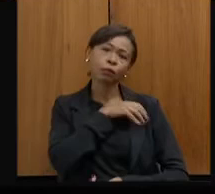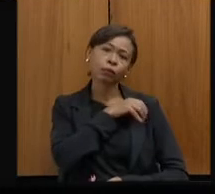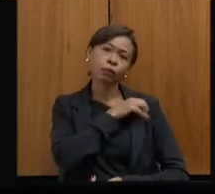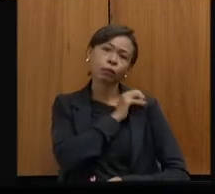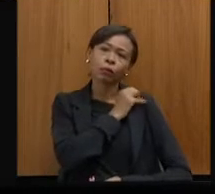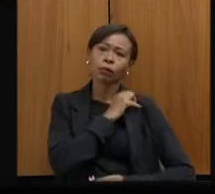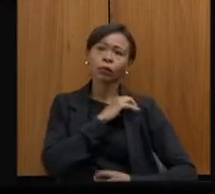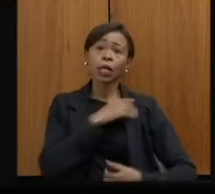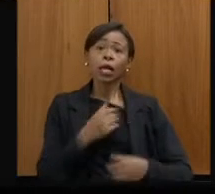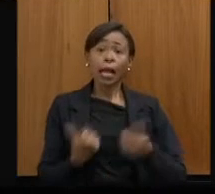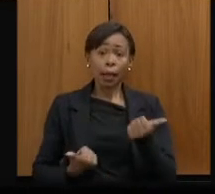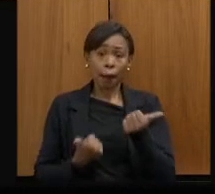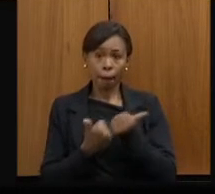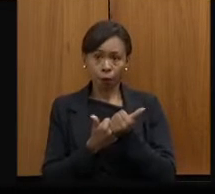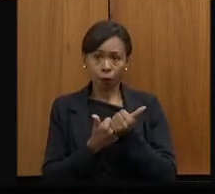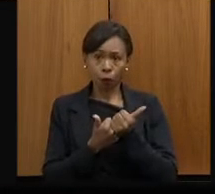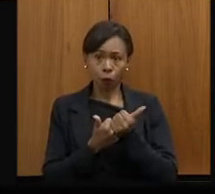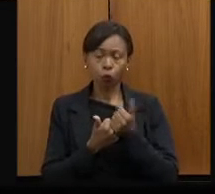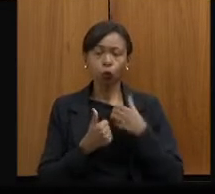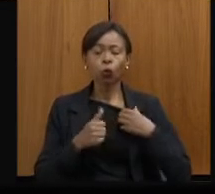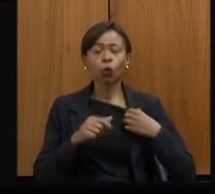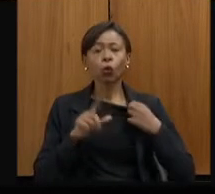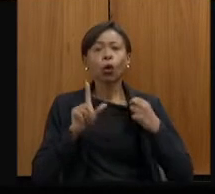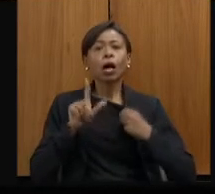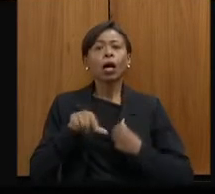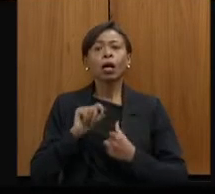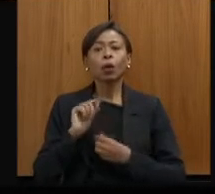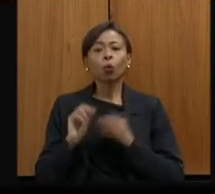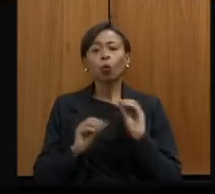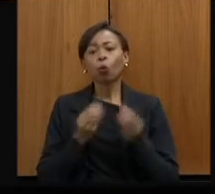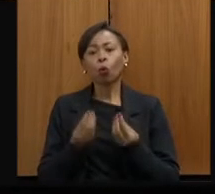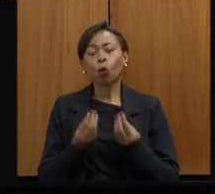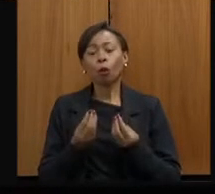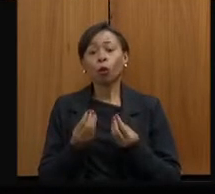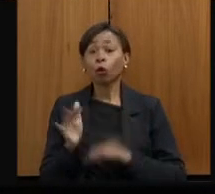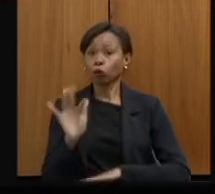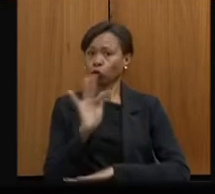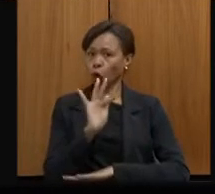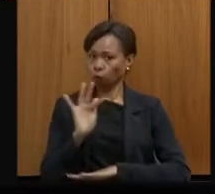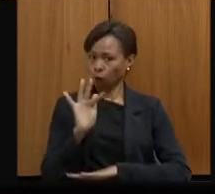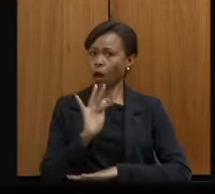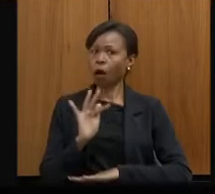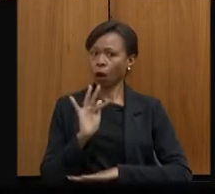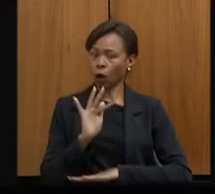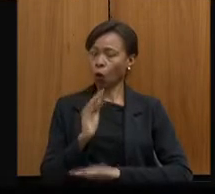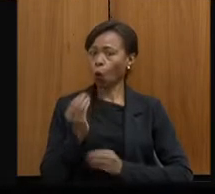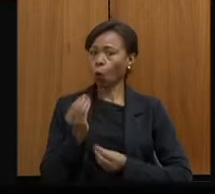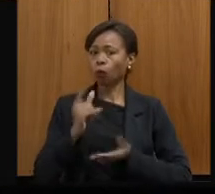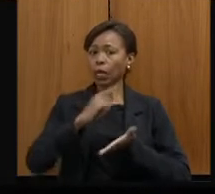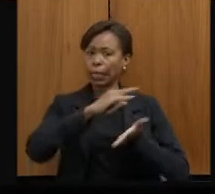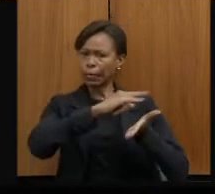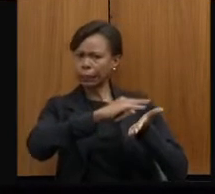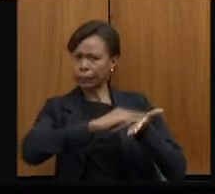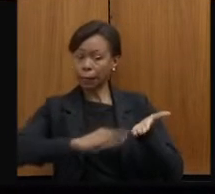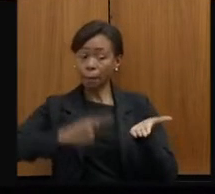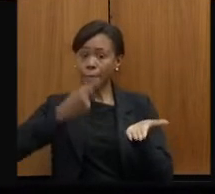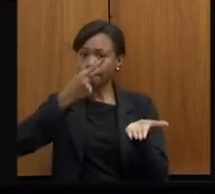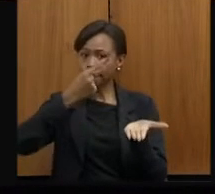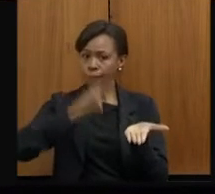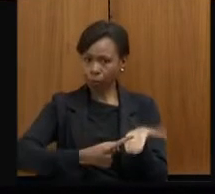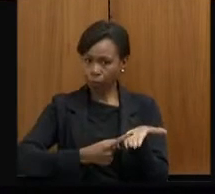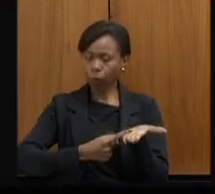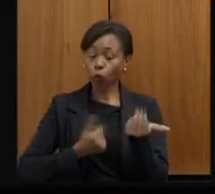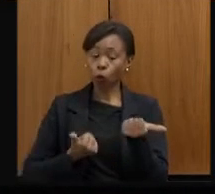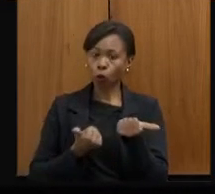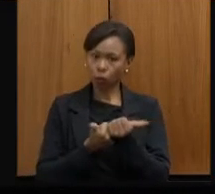apoio técnico, ele acontece de maneira formal, por meio da celebração de termos, de acordos de cooperação técnica,